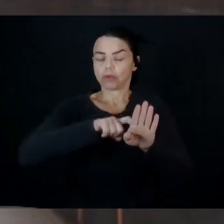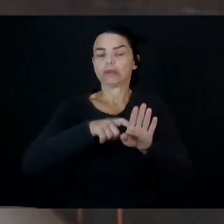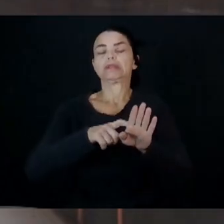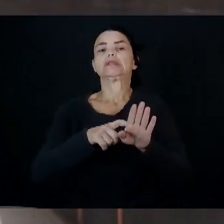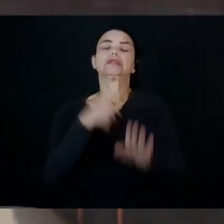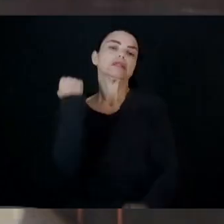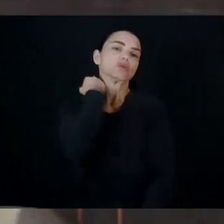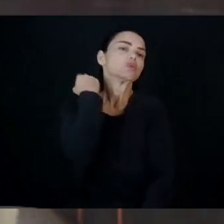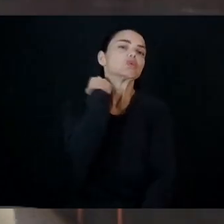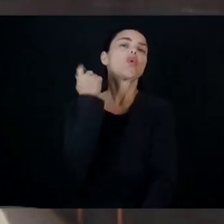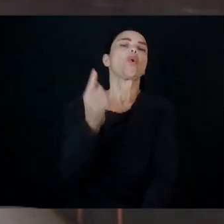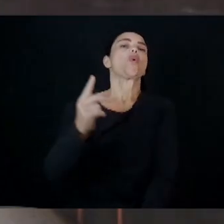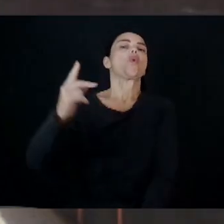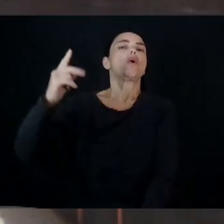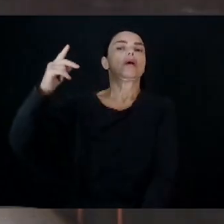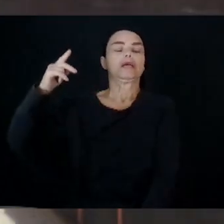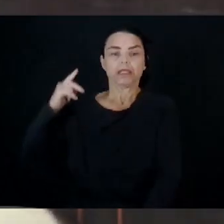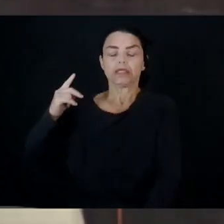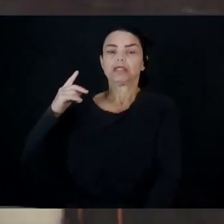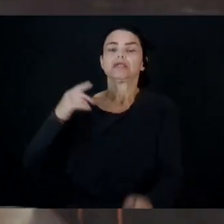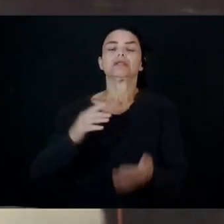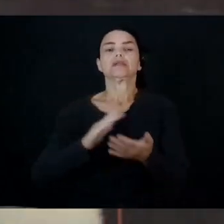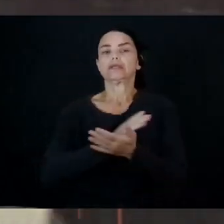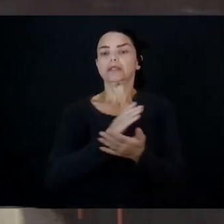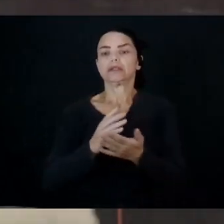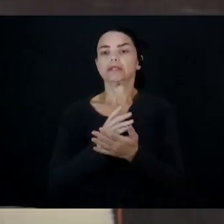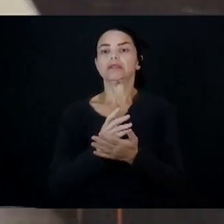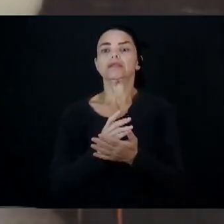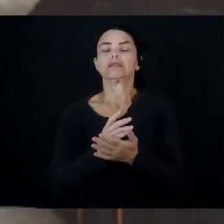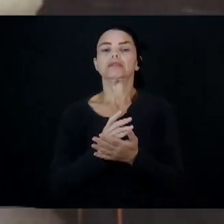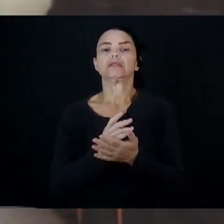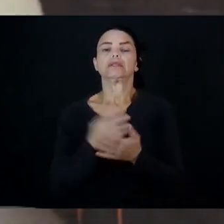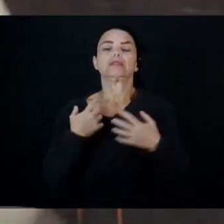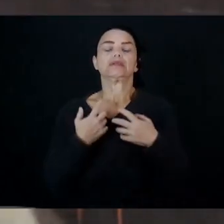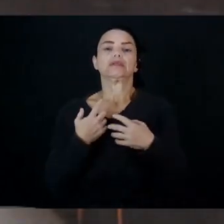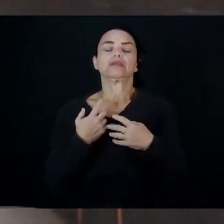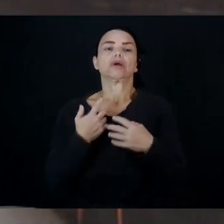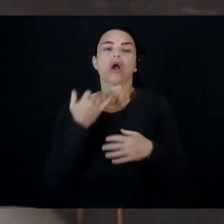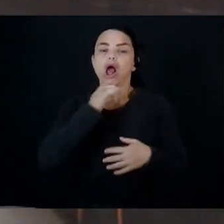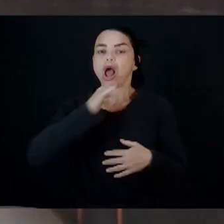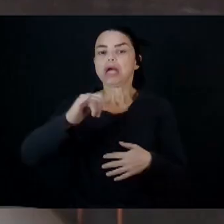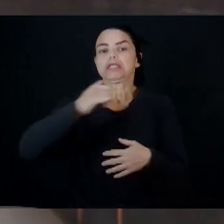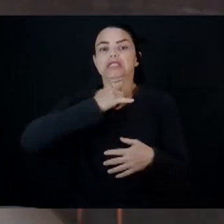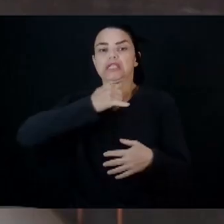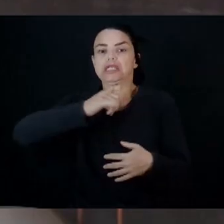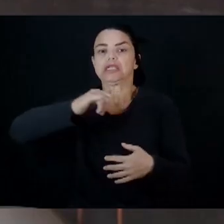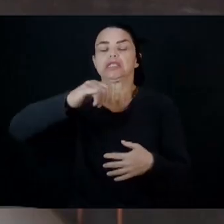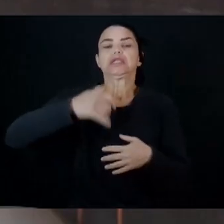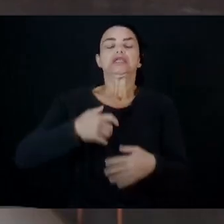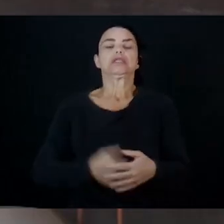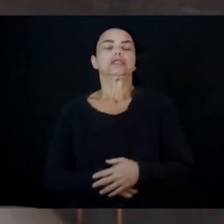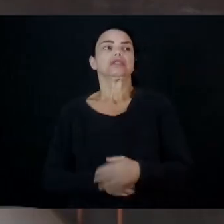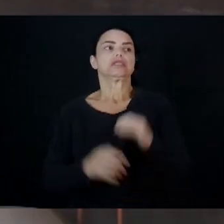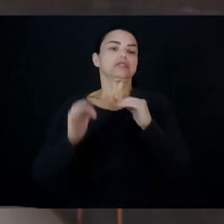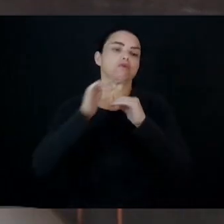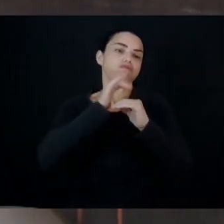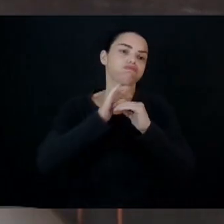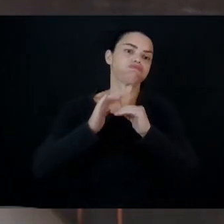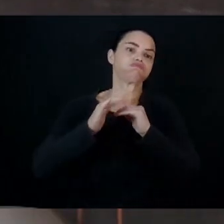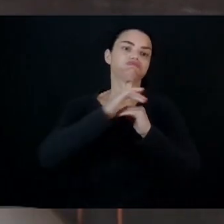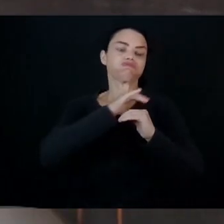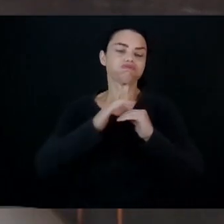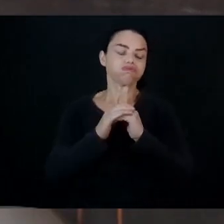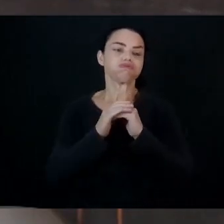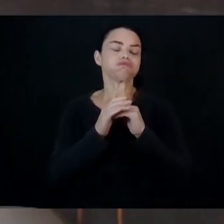tempo, eu estou já há algum tempo com o cortisol funcionando lá, né, no alto e tentando manejar a rotina, o